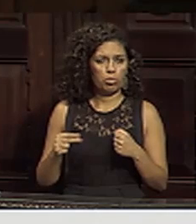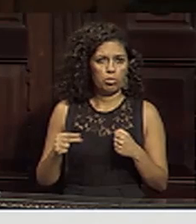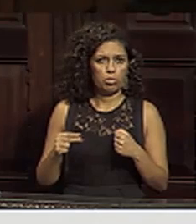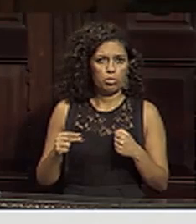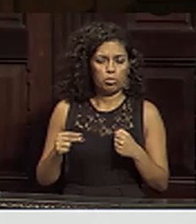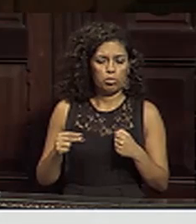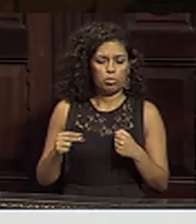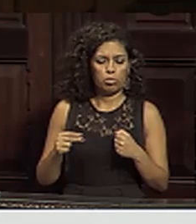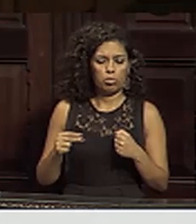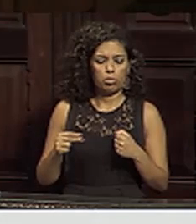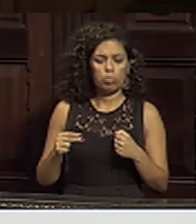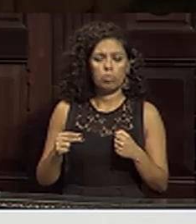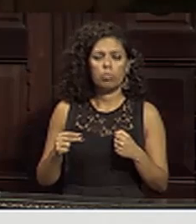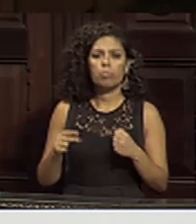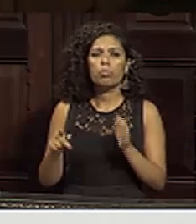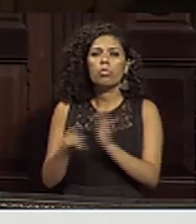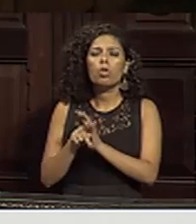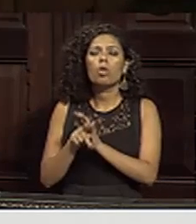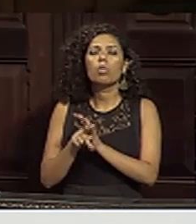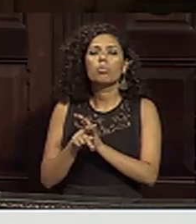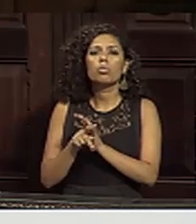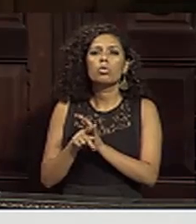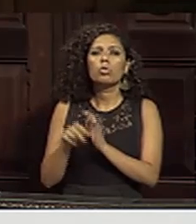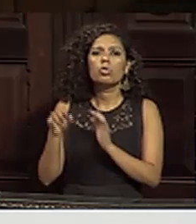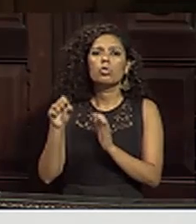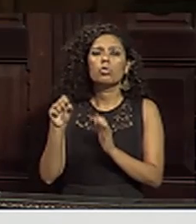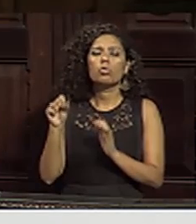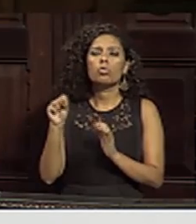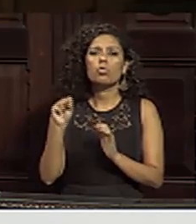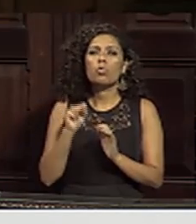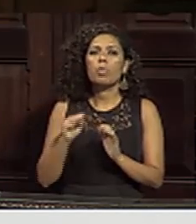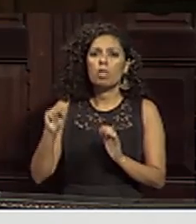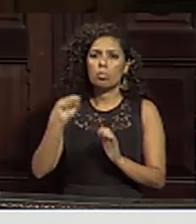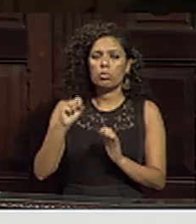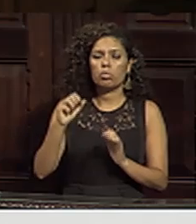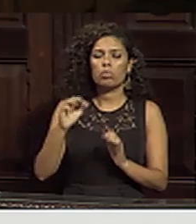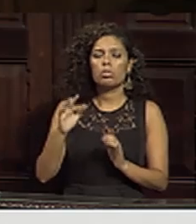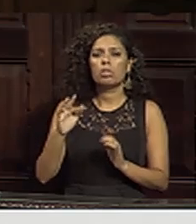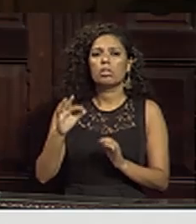Supremo Tribunal Federal, Eros Graus,